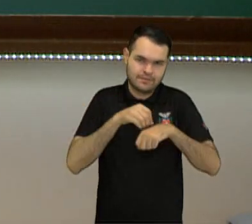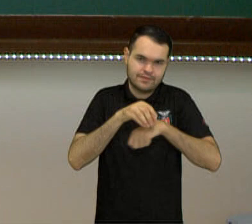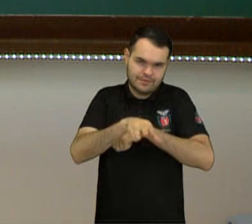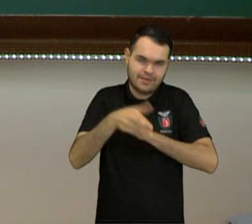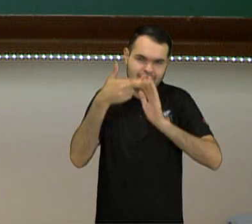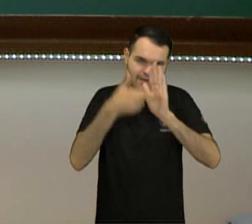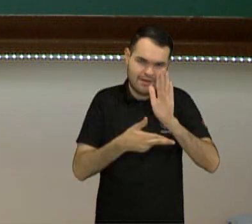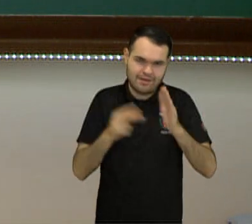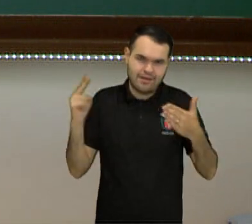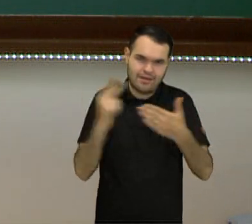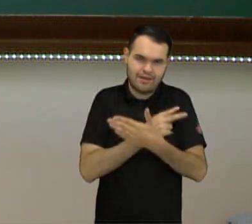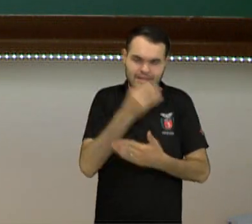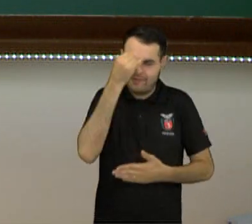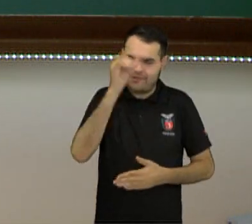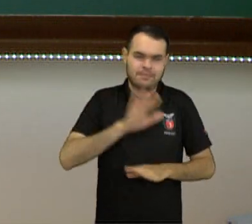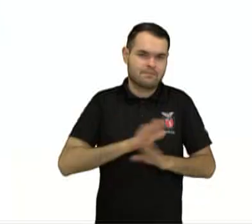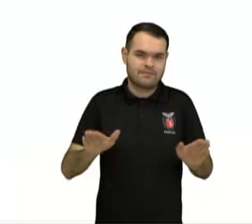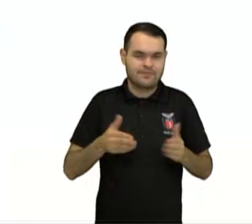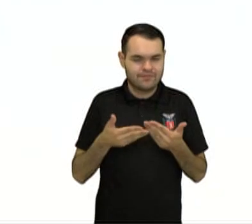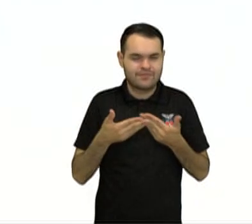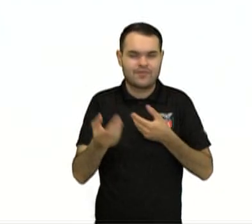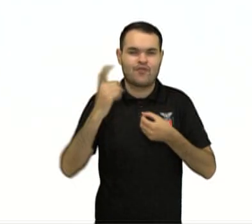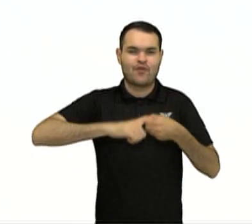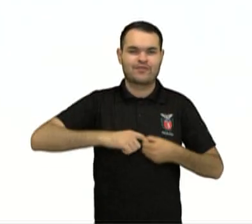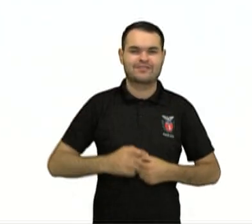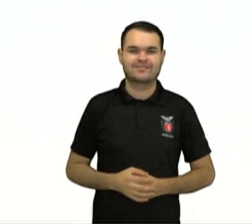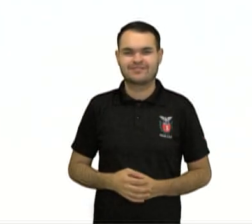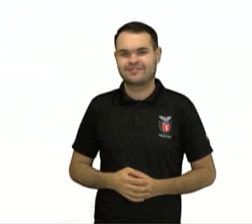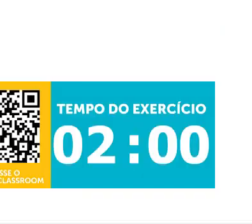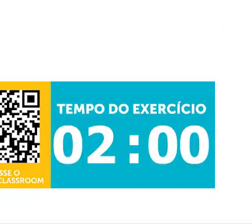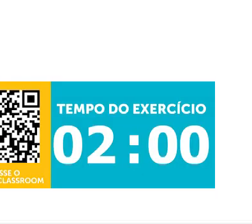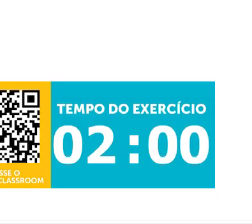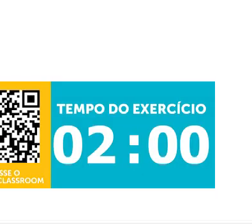tem como errar. Façam aí. Já volto.